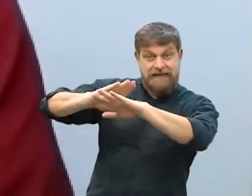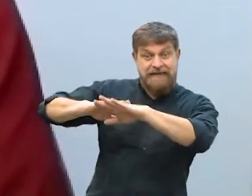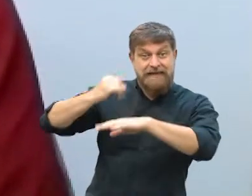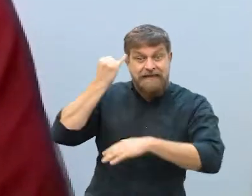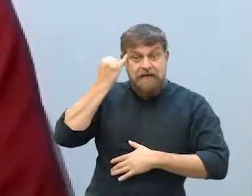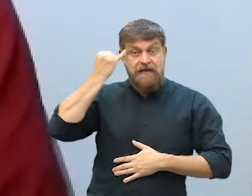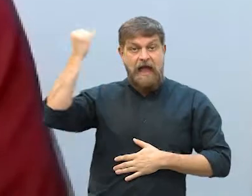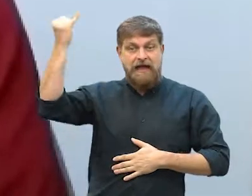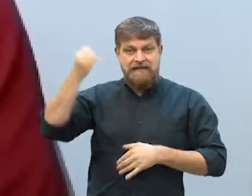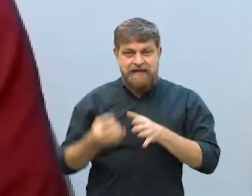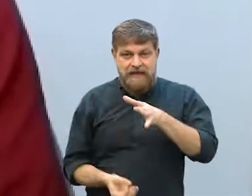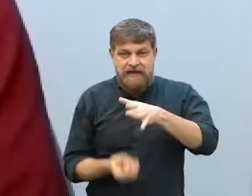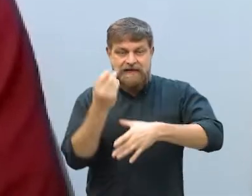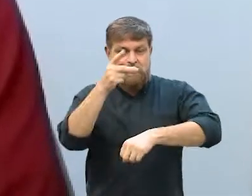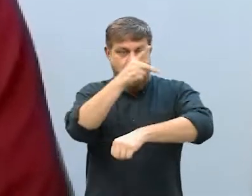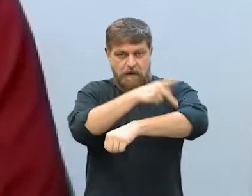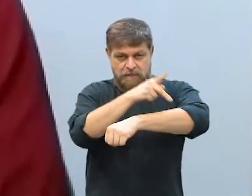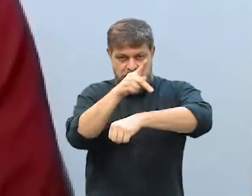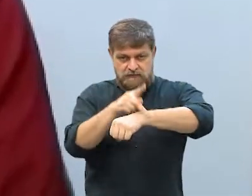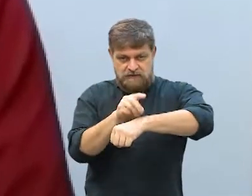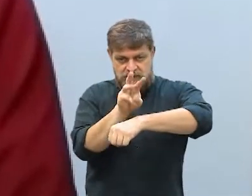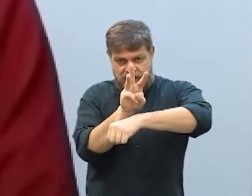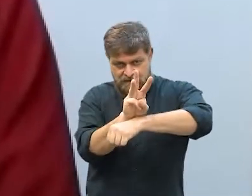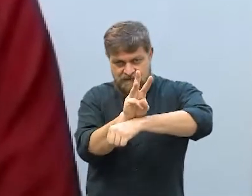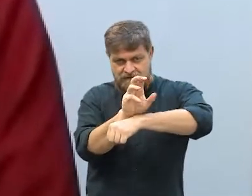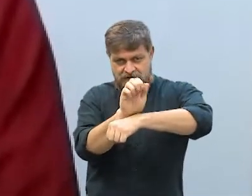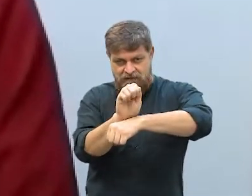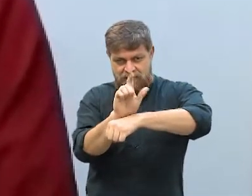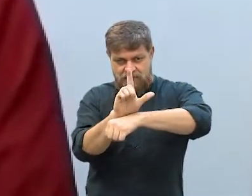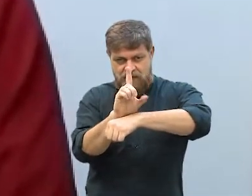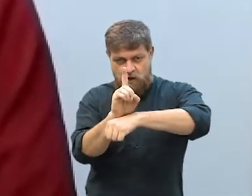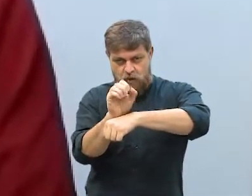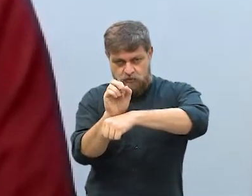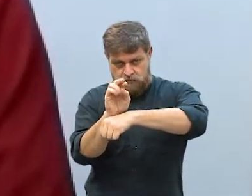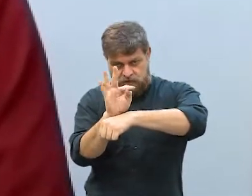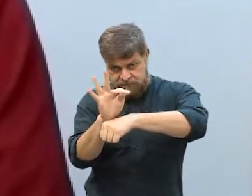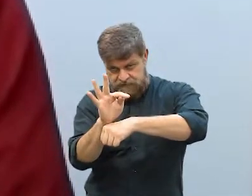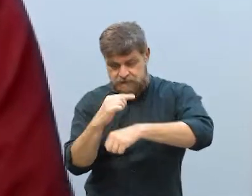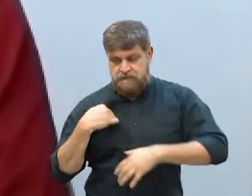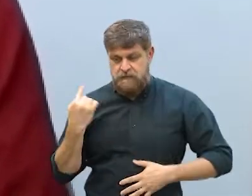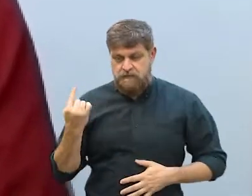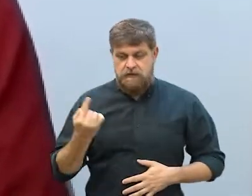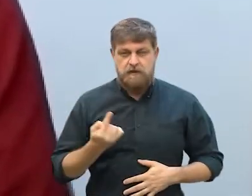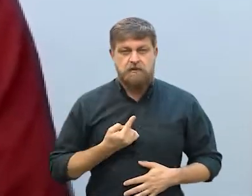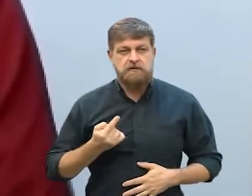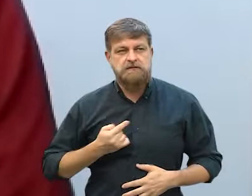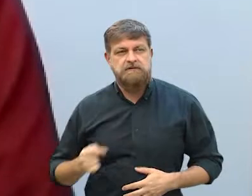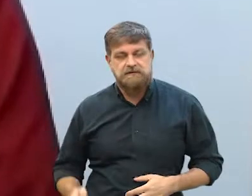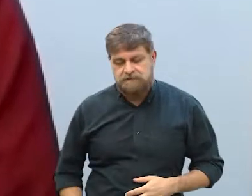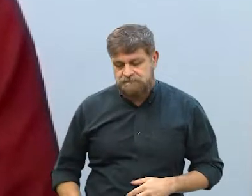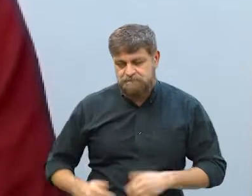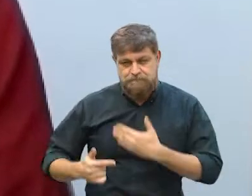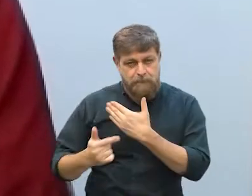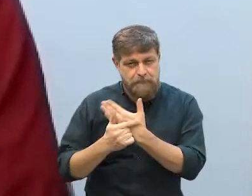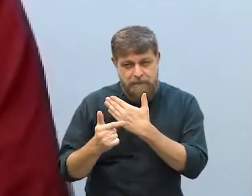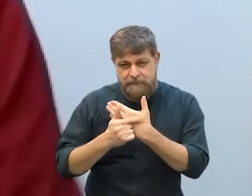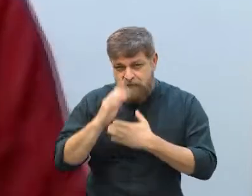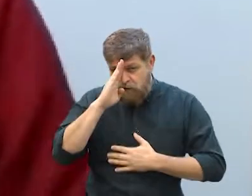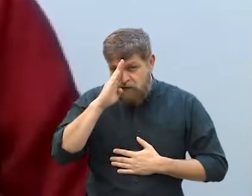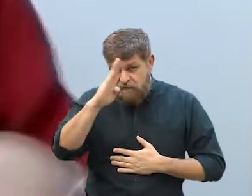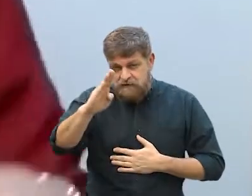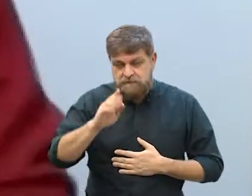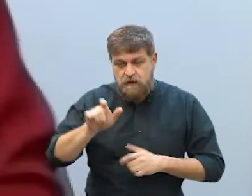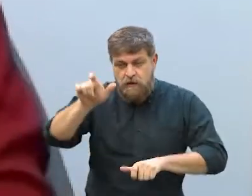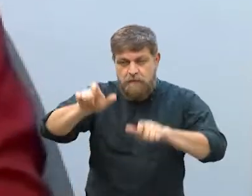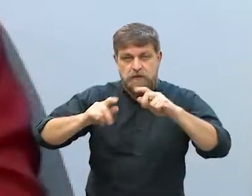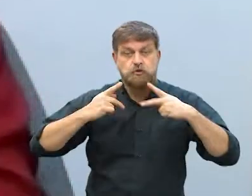quem criou a pedagogia Waldorf, e ele diz assim: nossa mais elevada tarefa deve ser a de formar